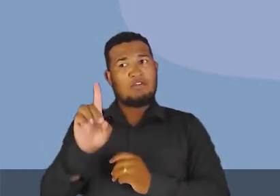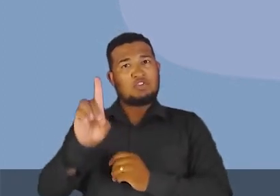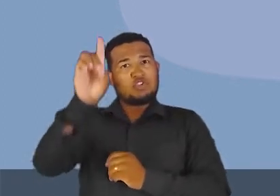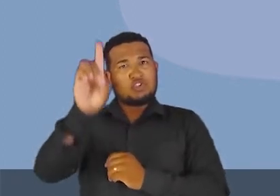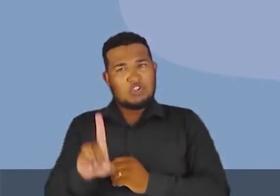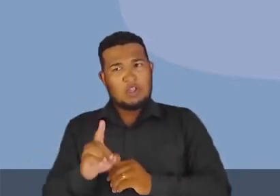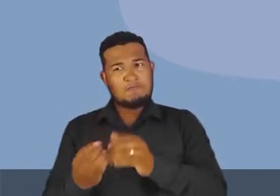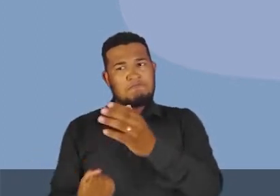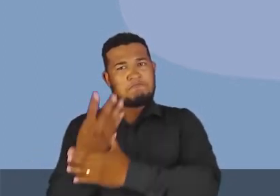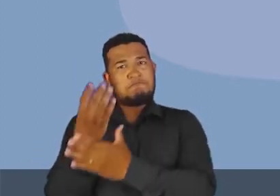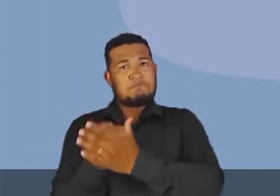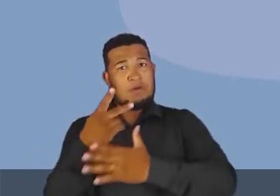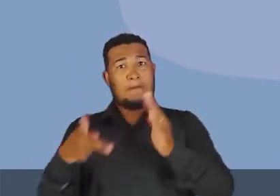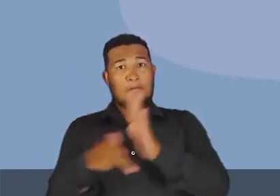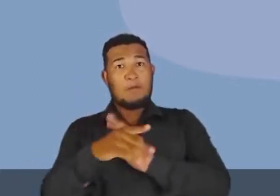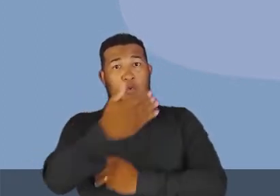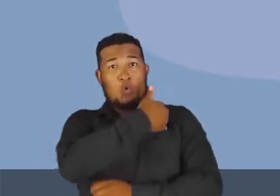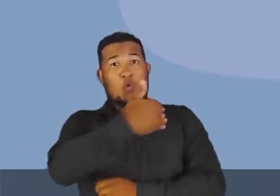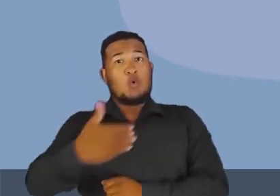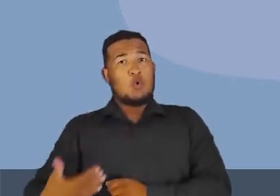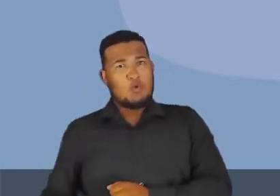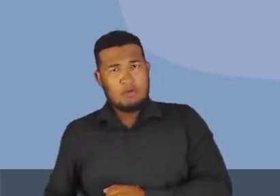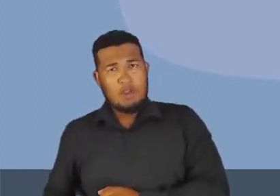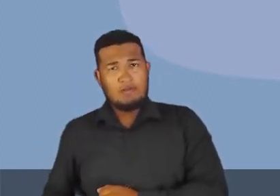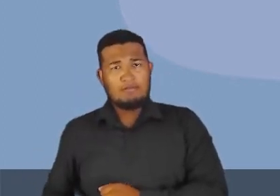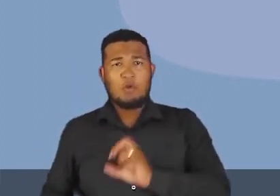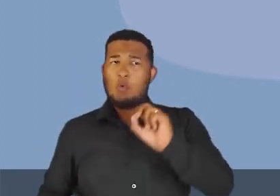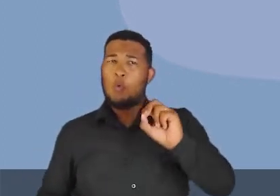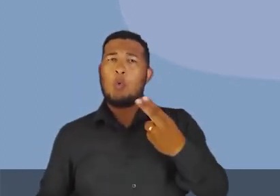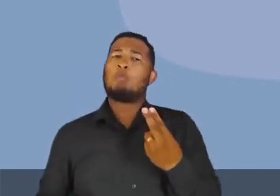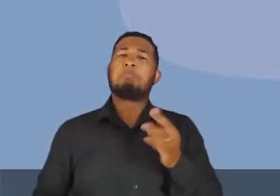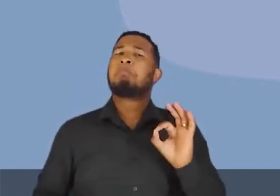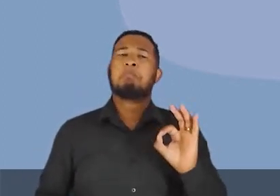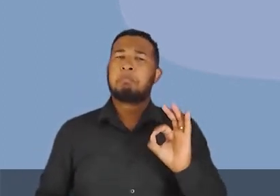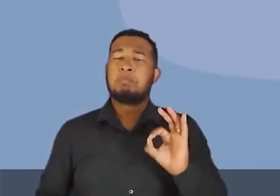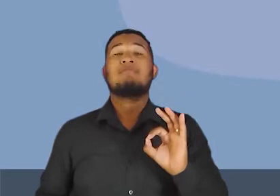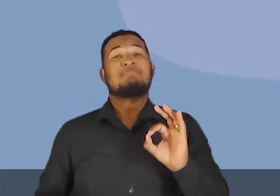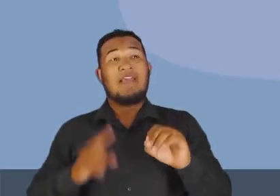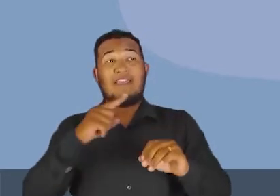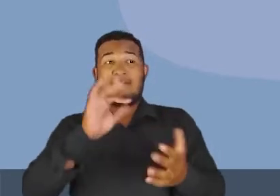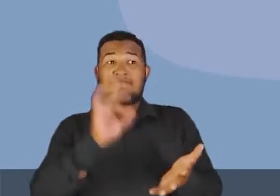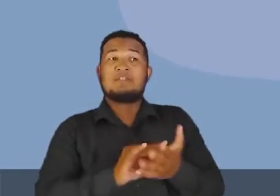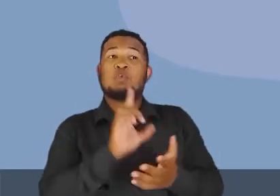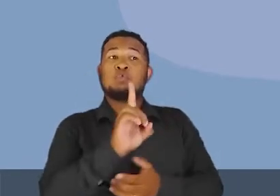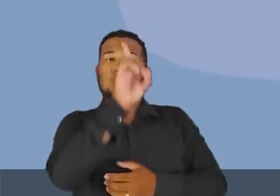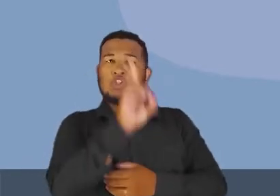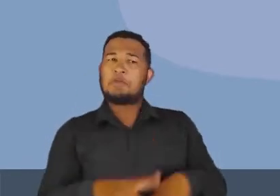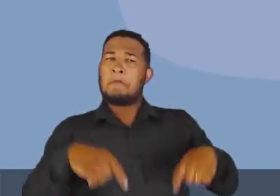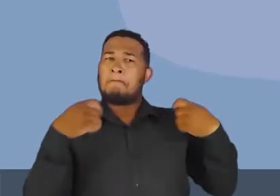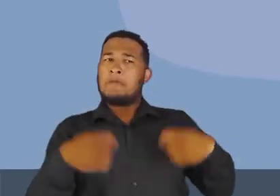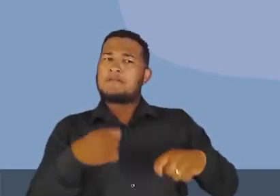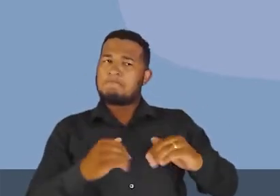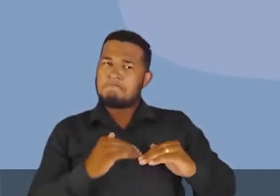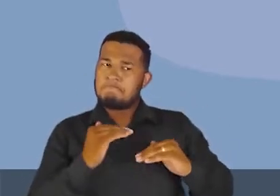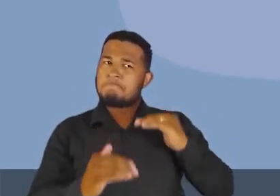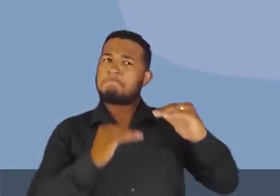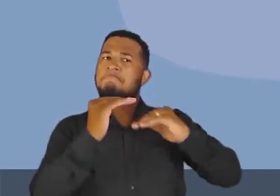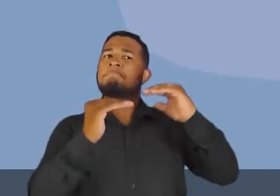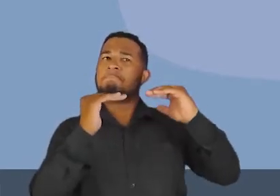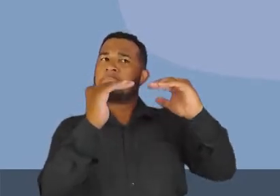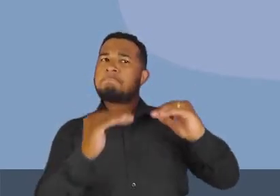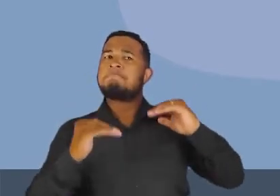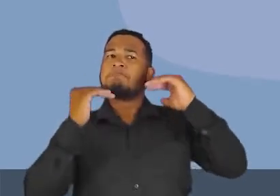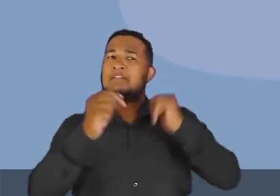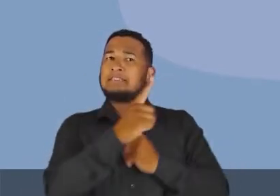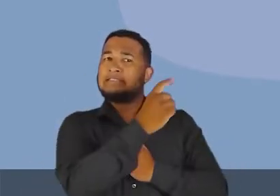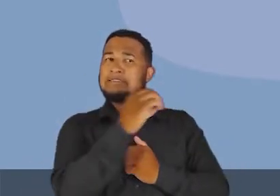são criados pelo Estado e são direitos que precisam alcançar a totalidade